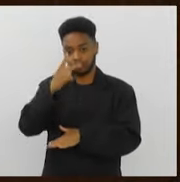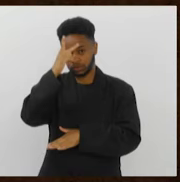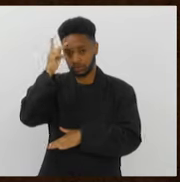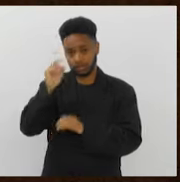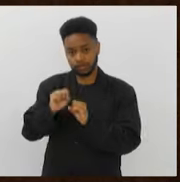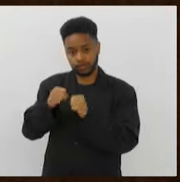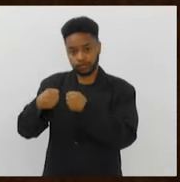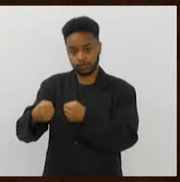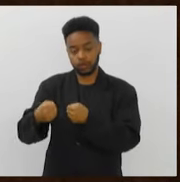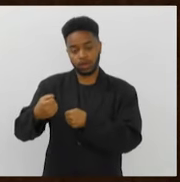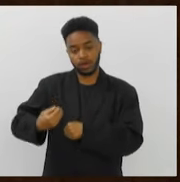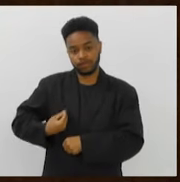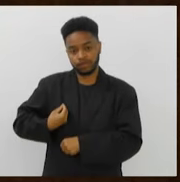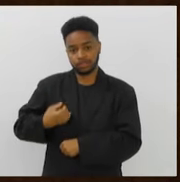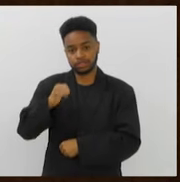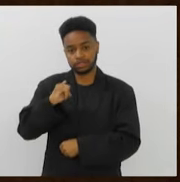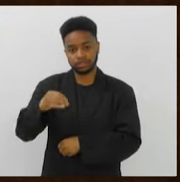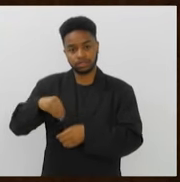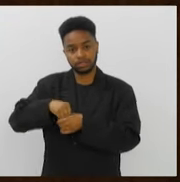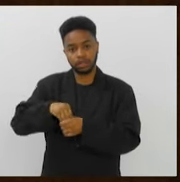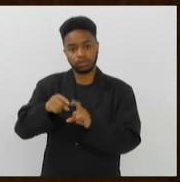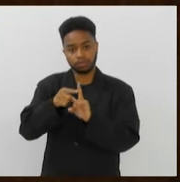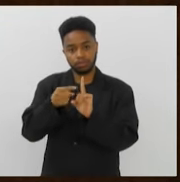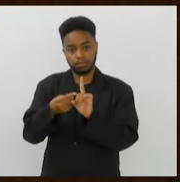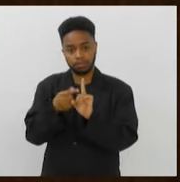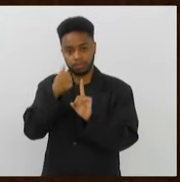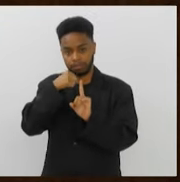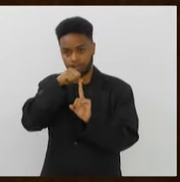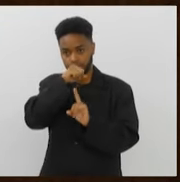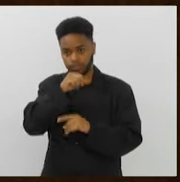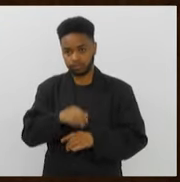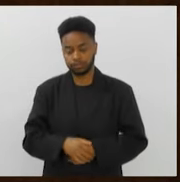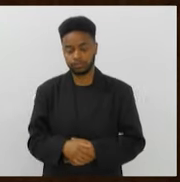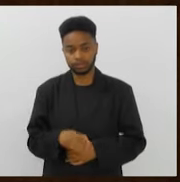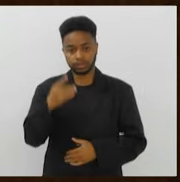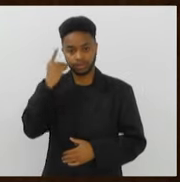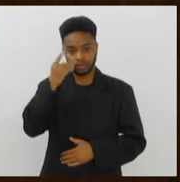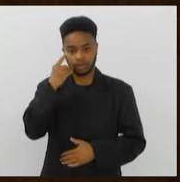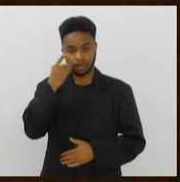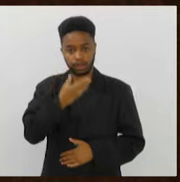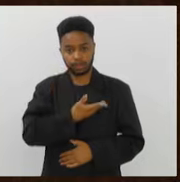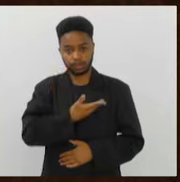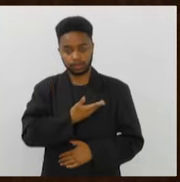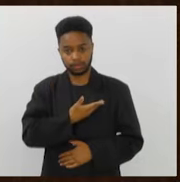quando estava dentro de um útero materno. Deputado e nobre amigo, deputado,